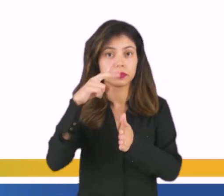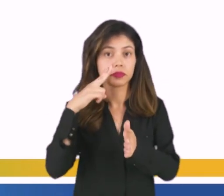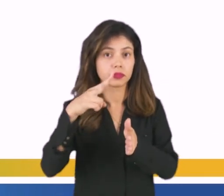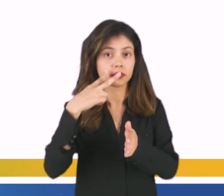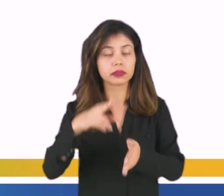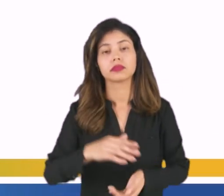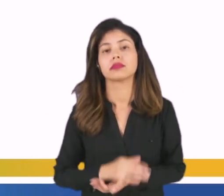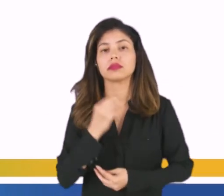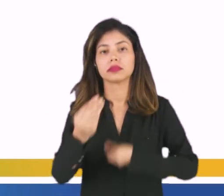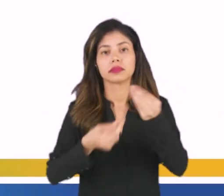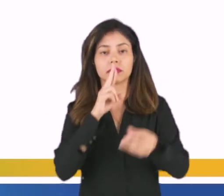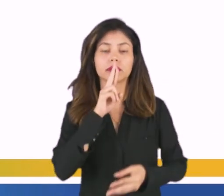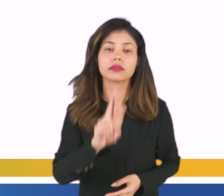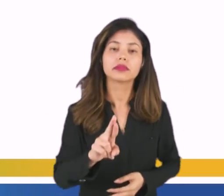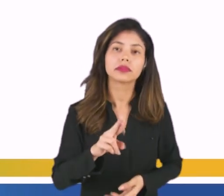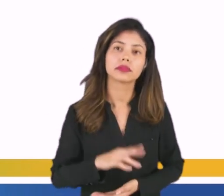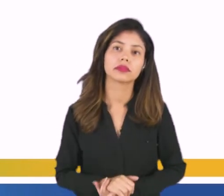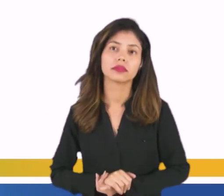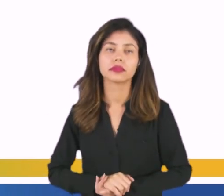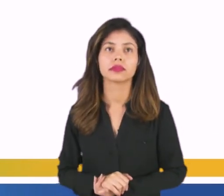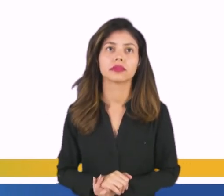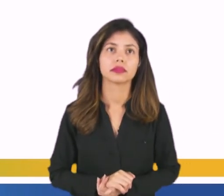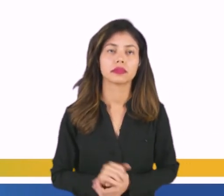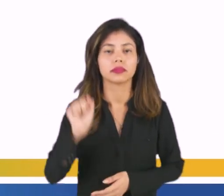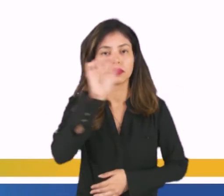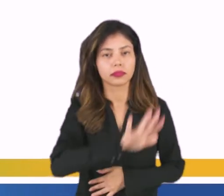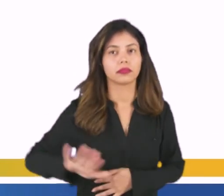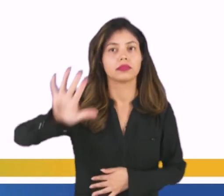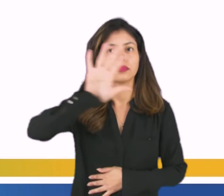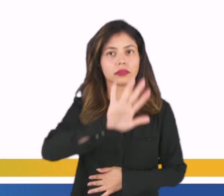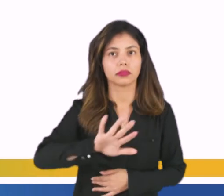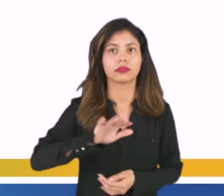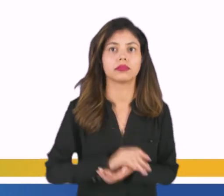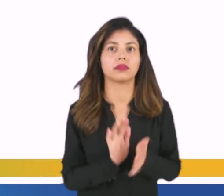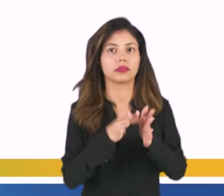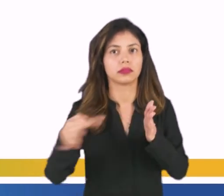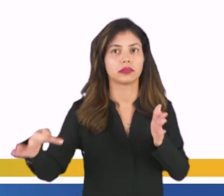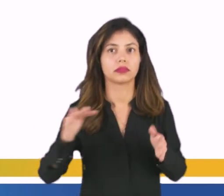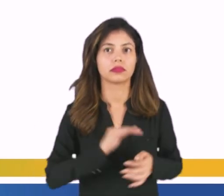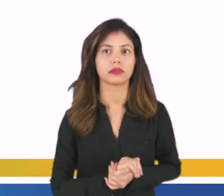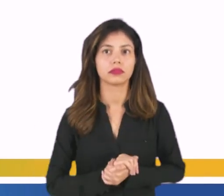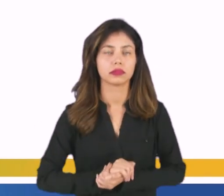vamos fazer essa generalização, essa função,